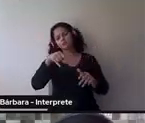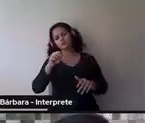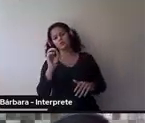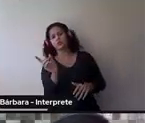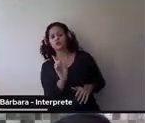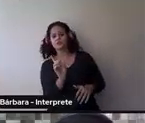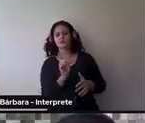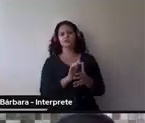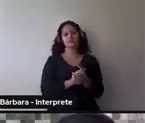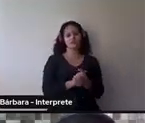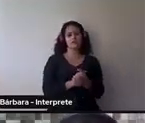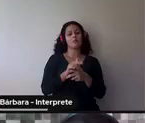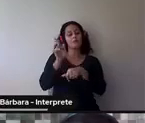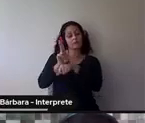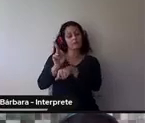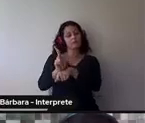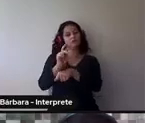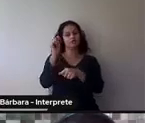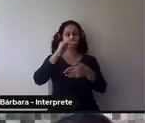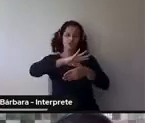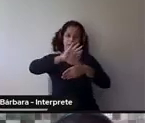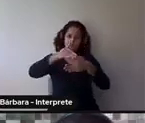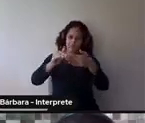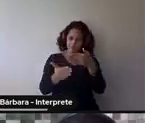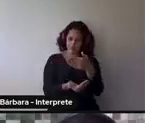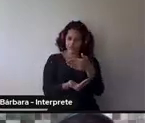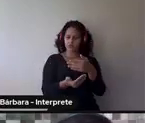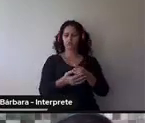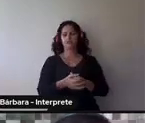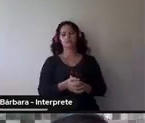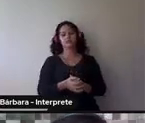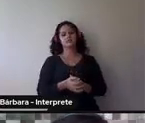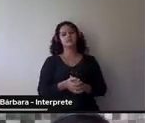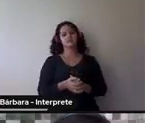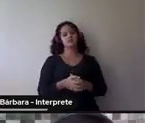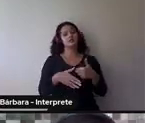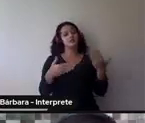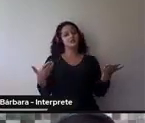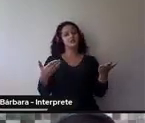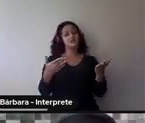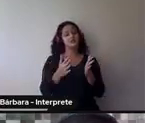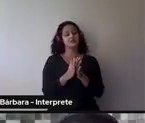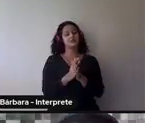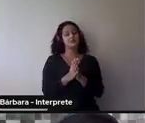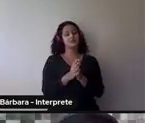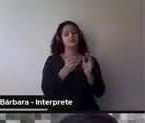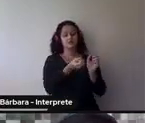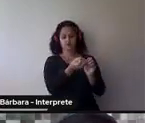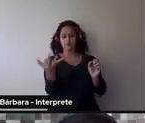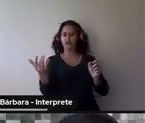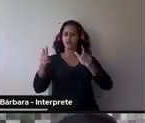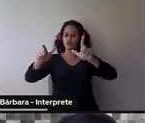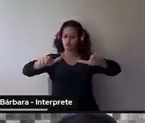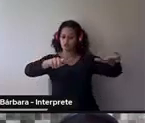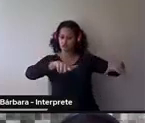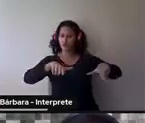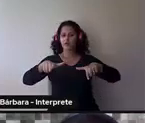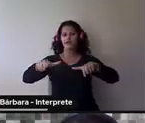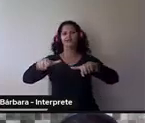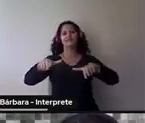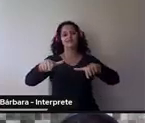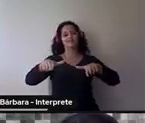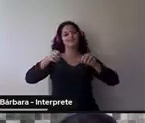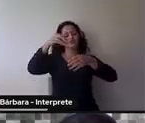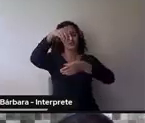também que muitos dos locais que os mapas apresentavam adequação, eles estavam localizados nessas unidades de